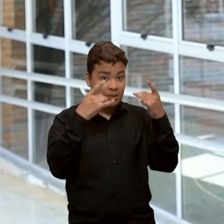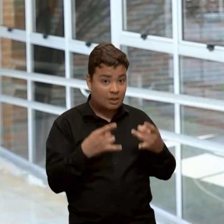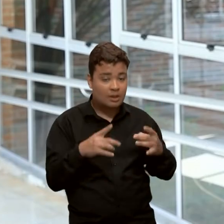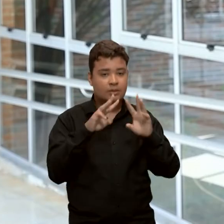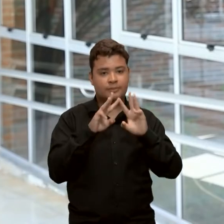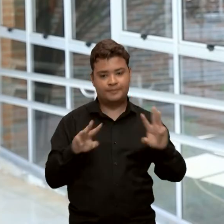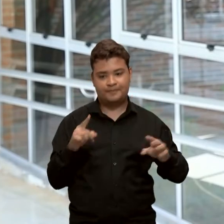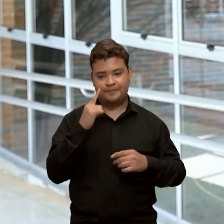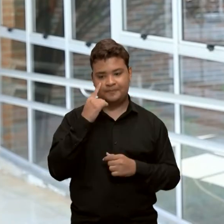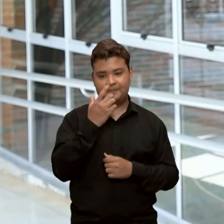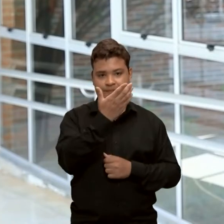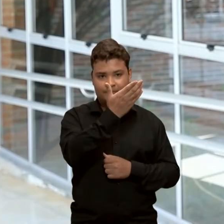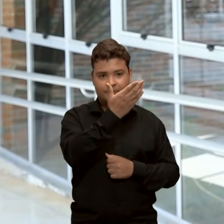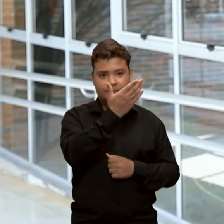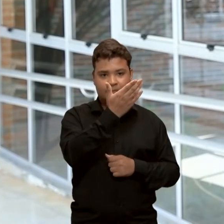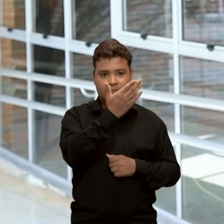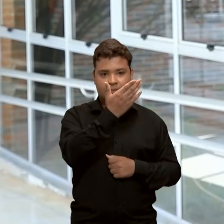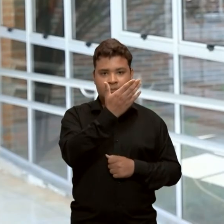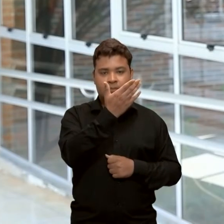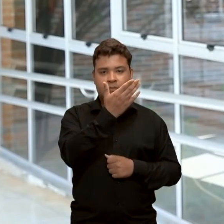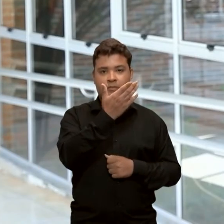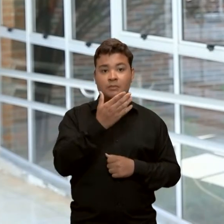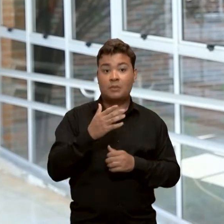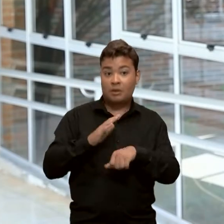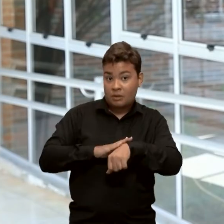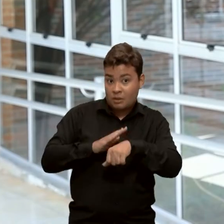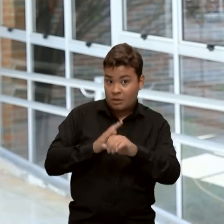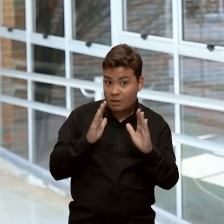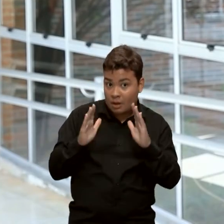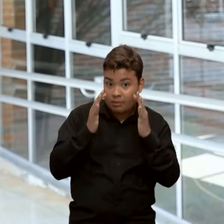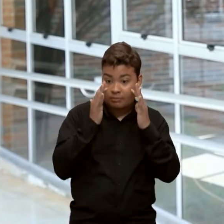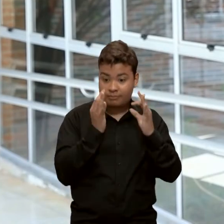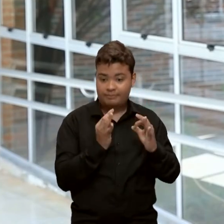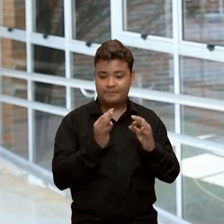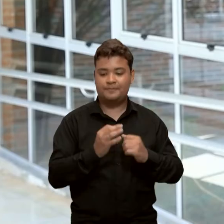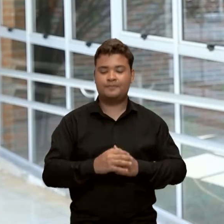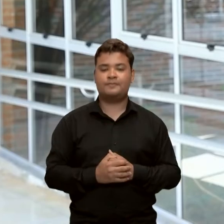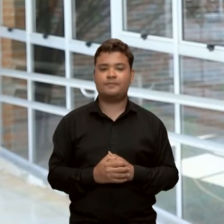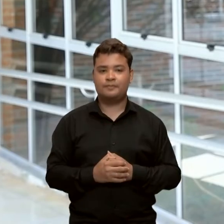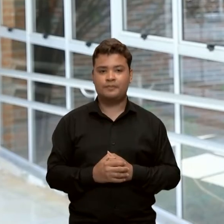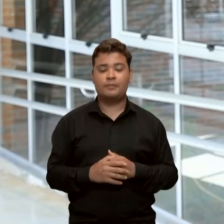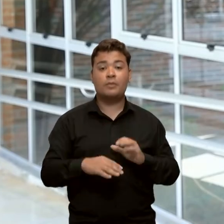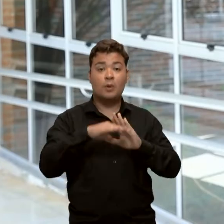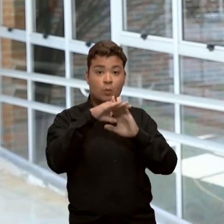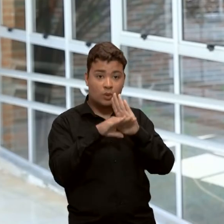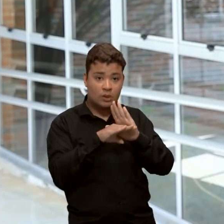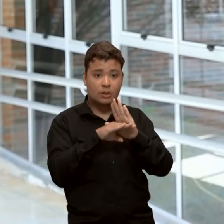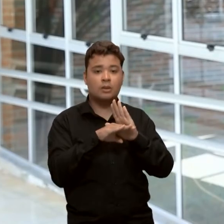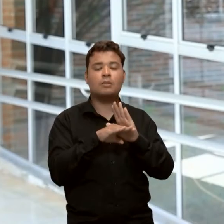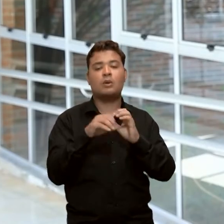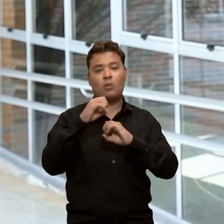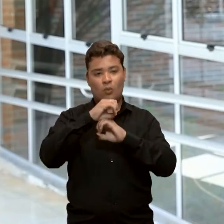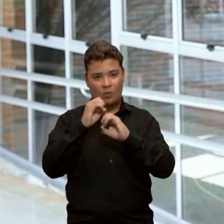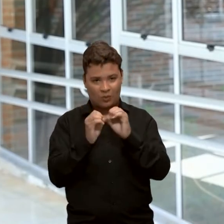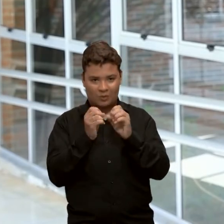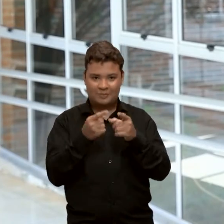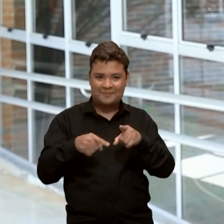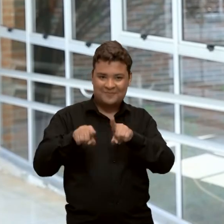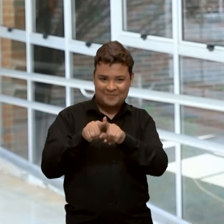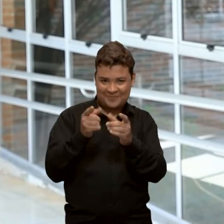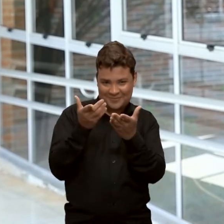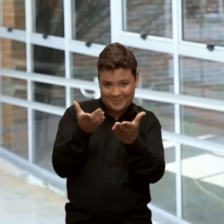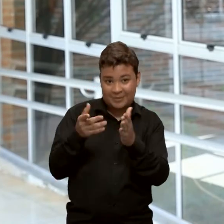site ufg.br e não perca o prazo. E o programa UFG com você da Rádio